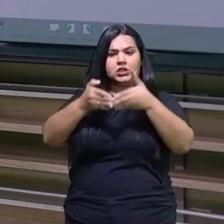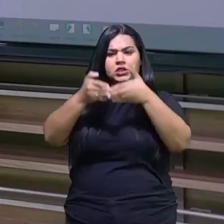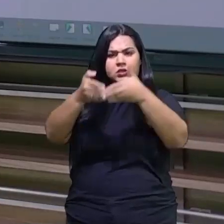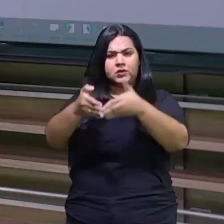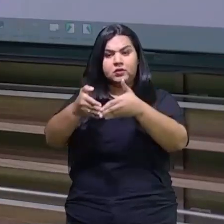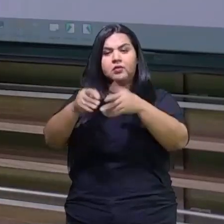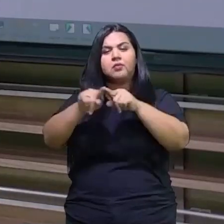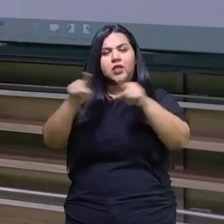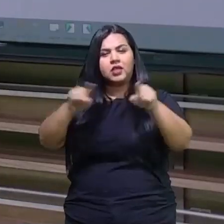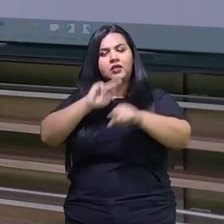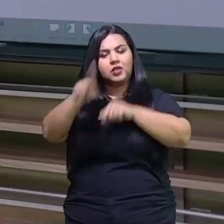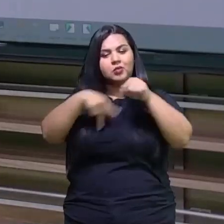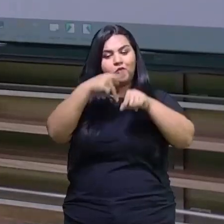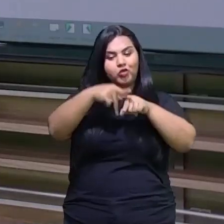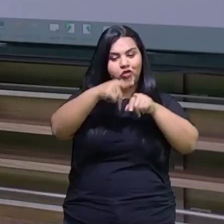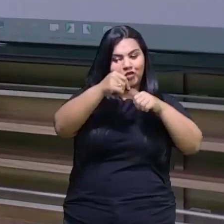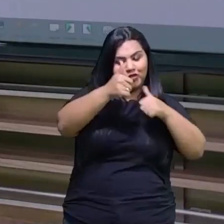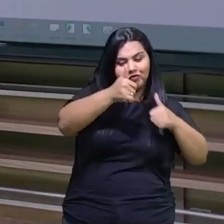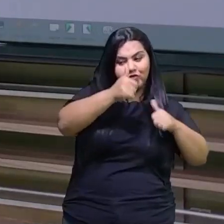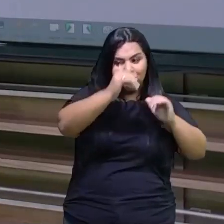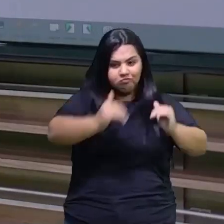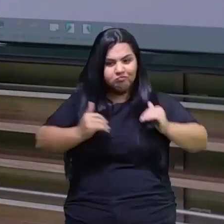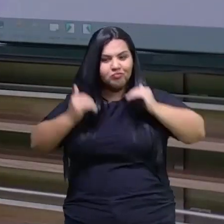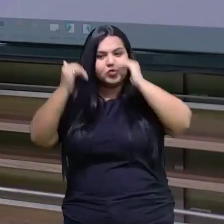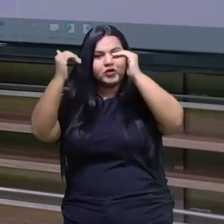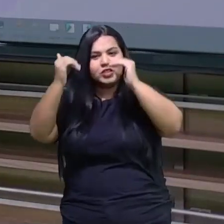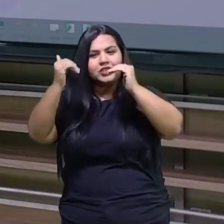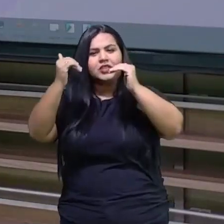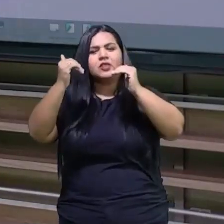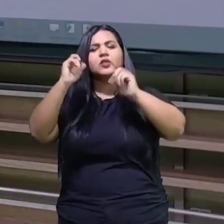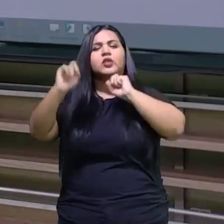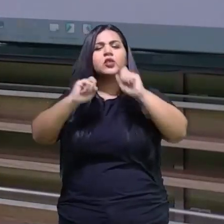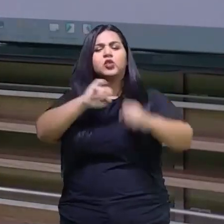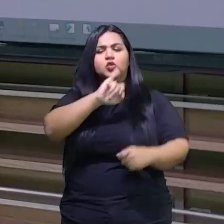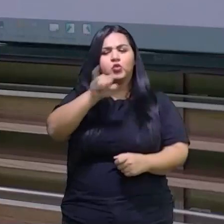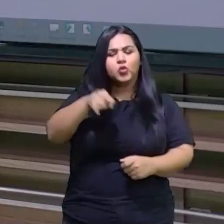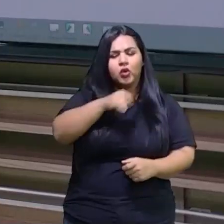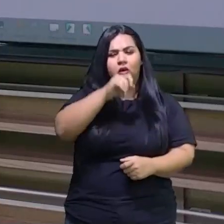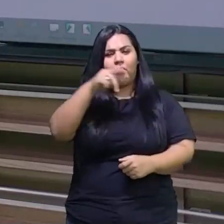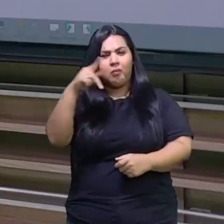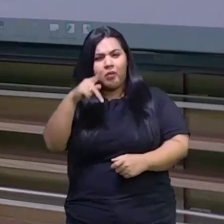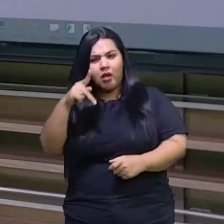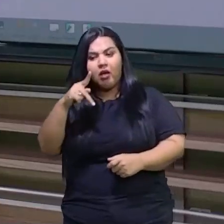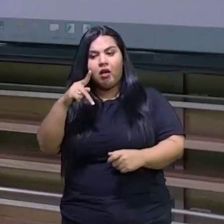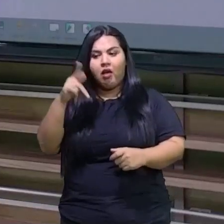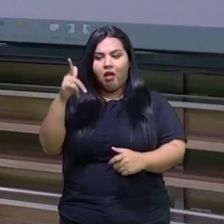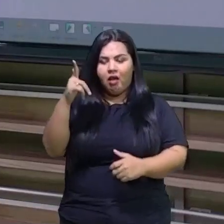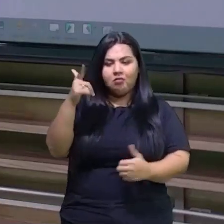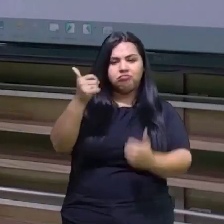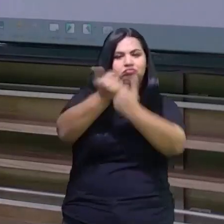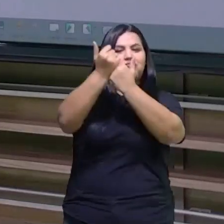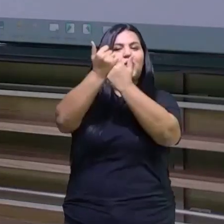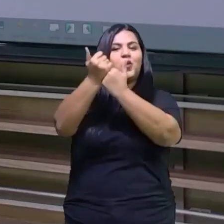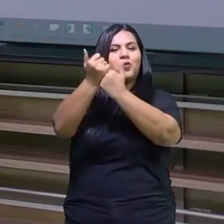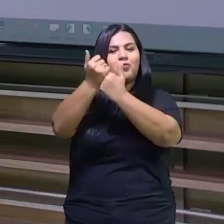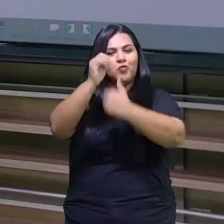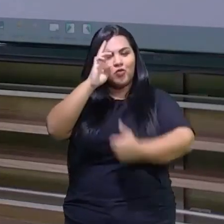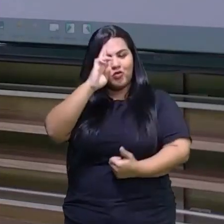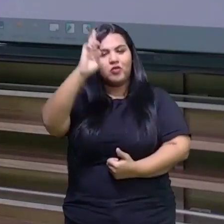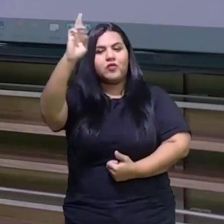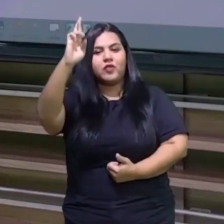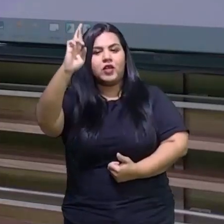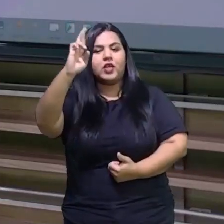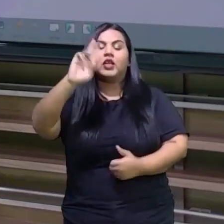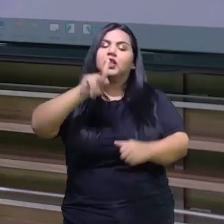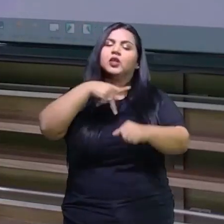Mas quando foi elevada a categoria de província, que João Tenreiro de Aranha assumiu o comando depois de um tempo, então as embarcações